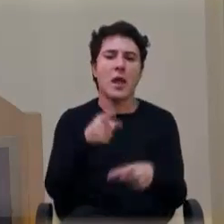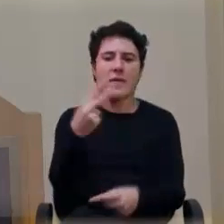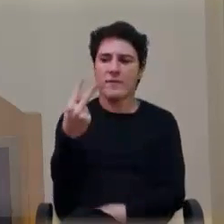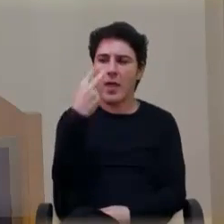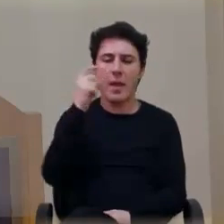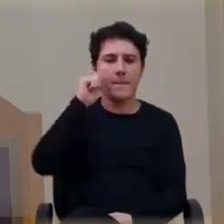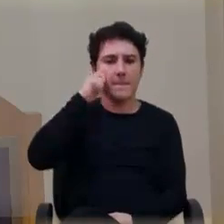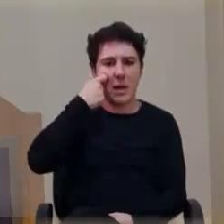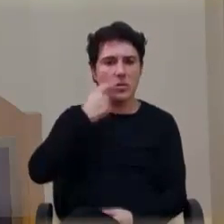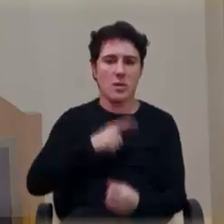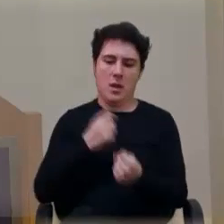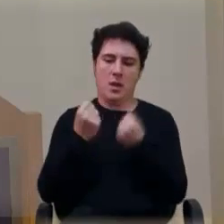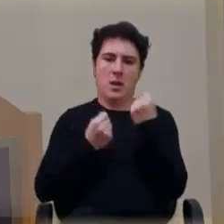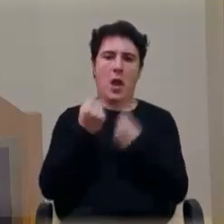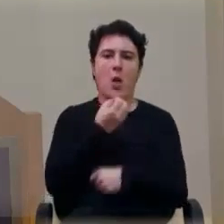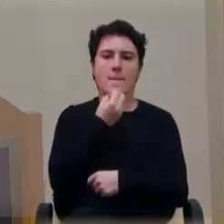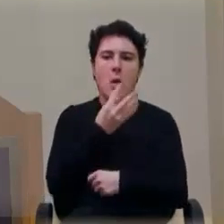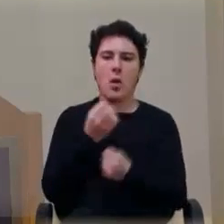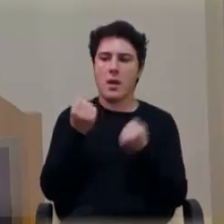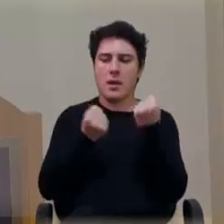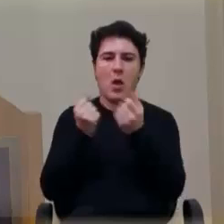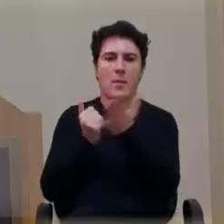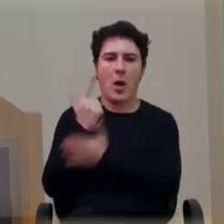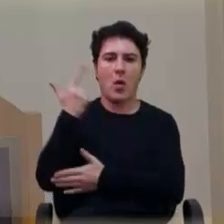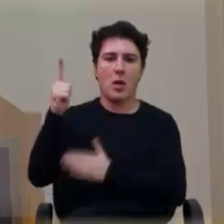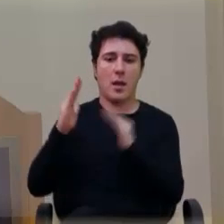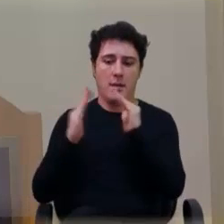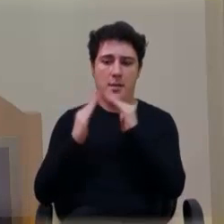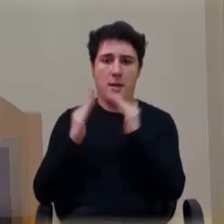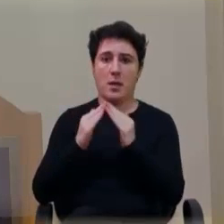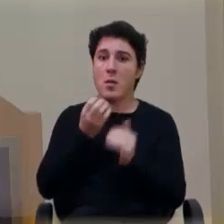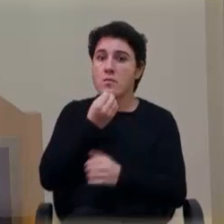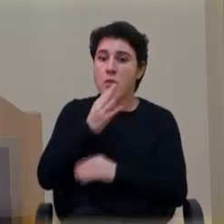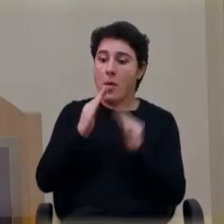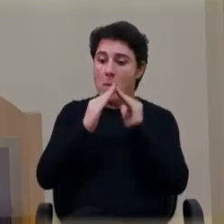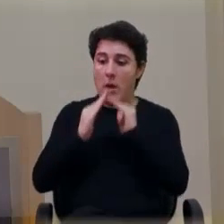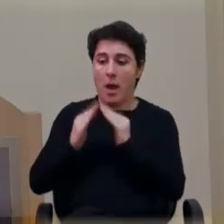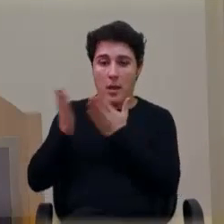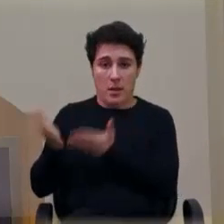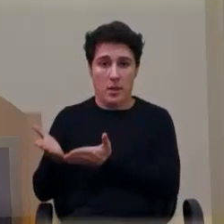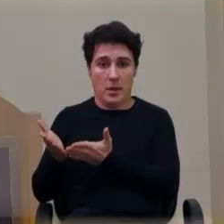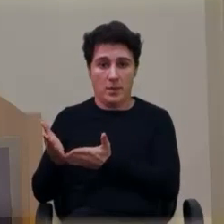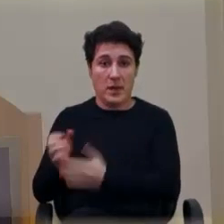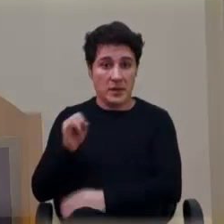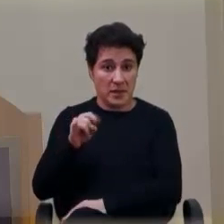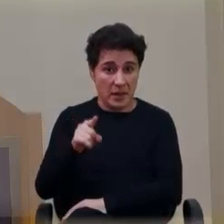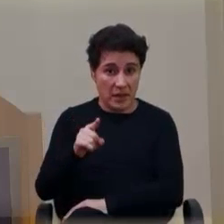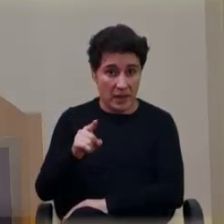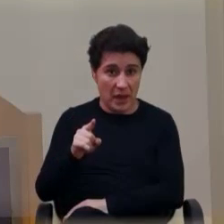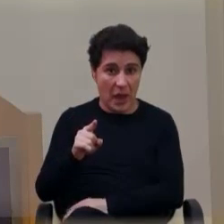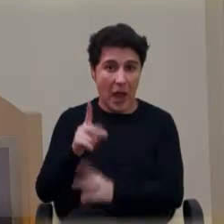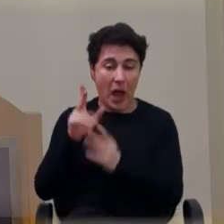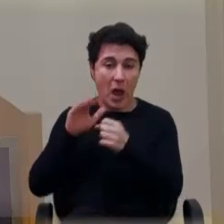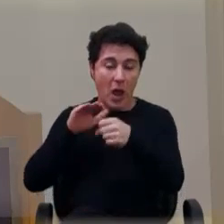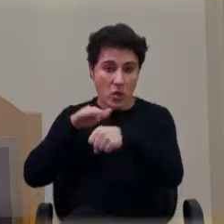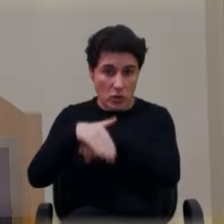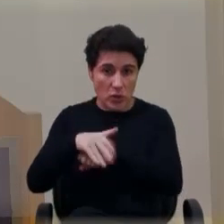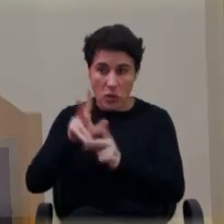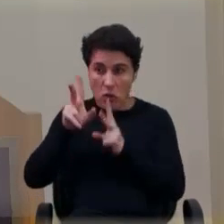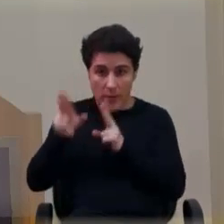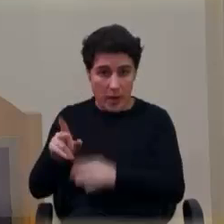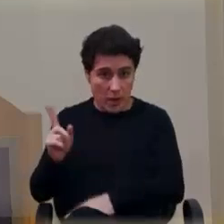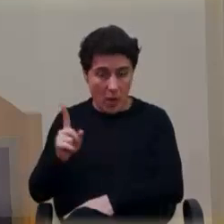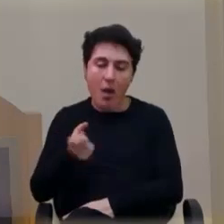um preto andando de carro bom carro importado e morando numa boa casa e se tiver dificuldade de dormir à noite toma